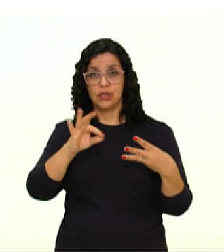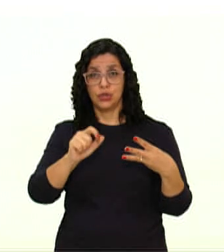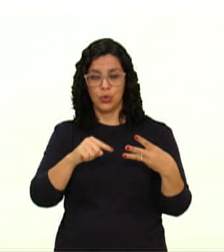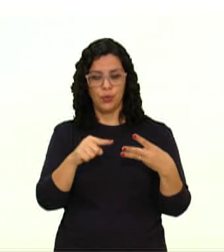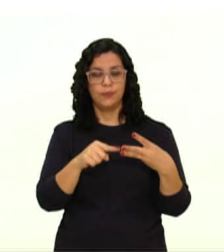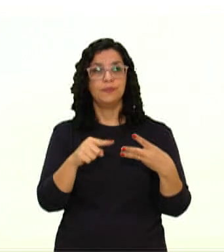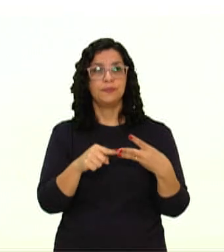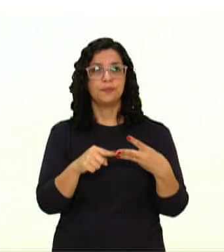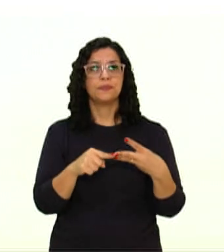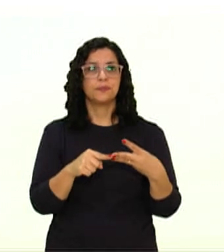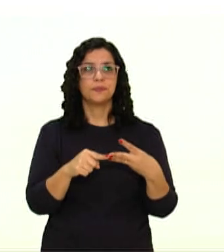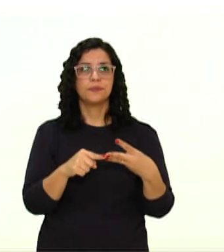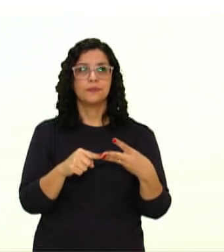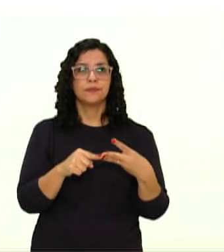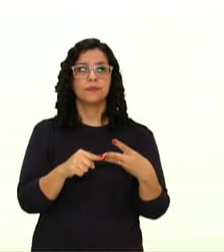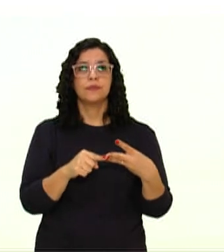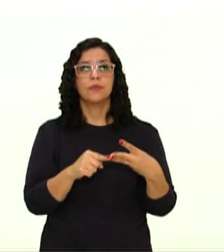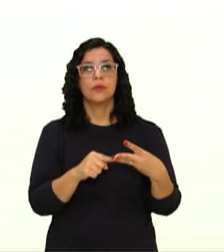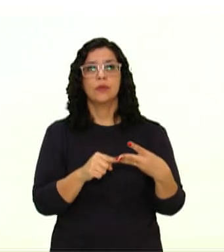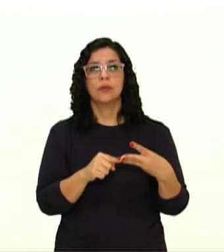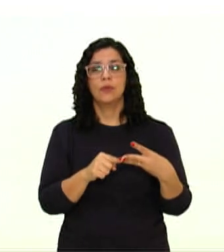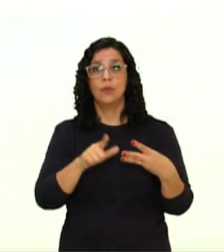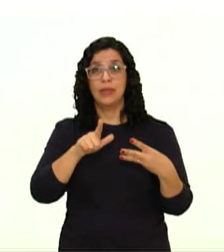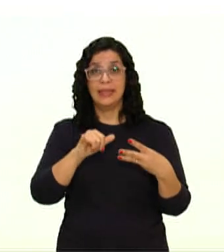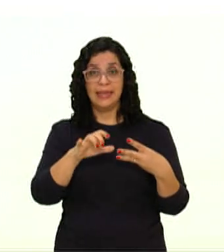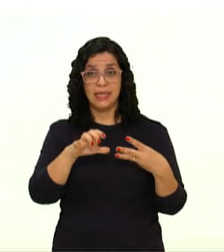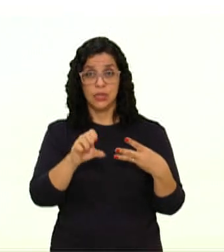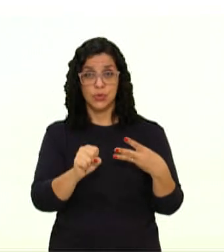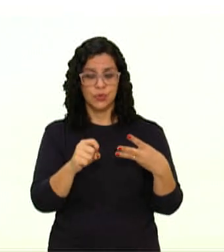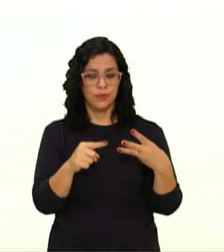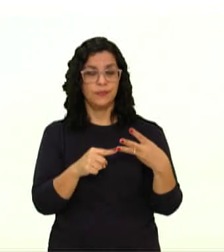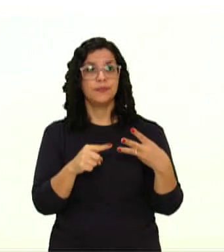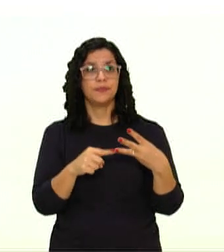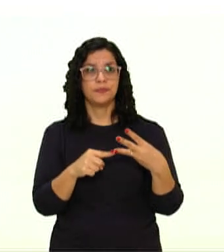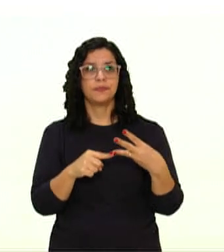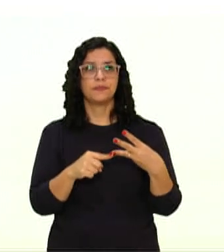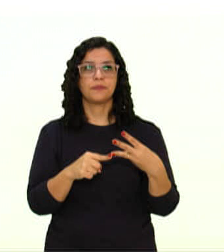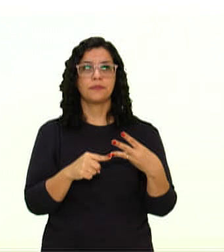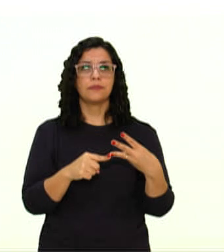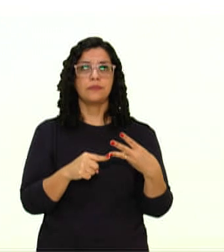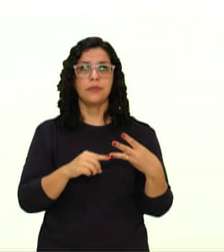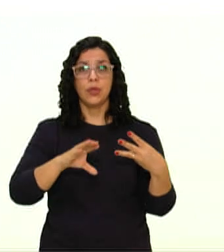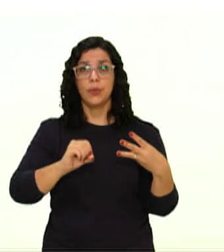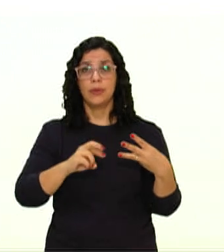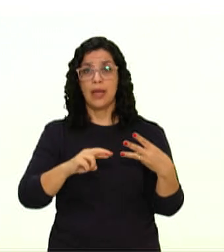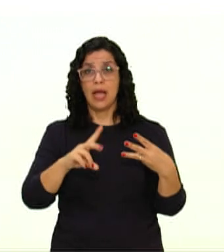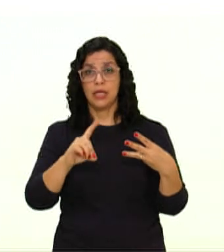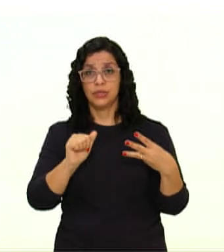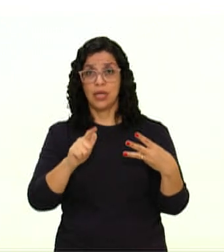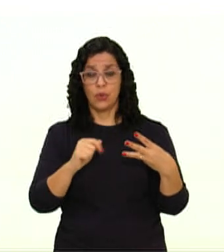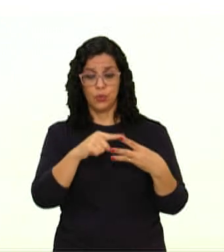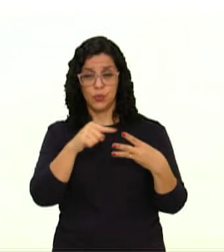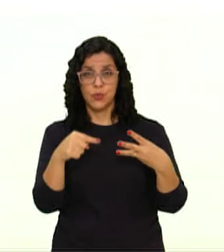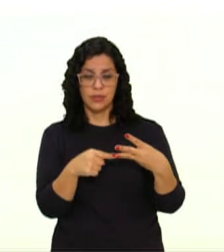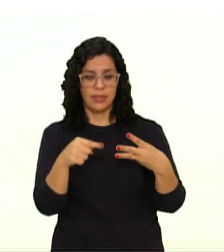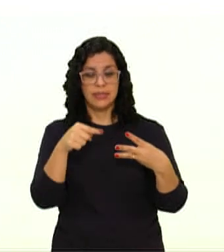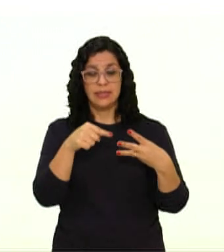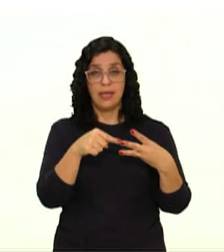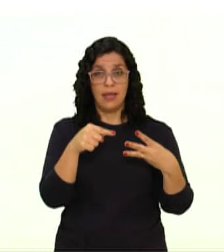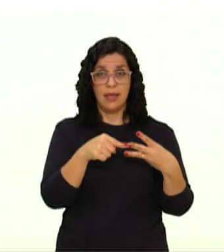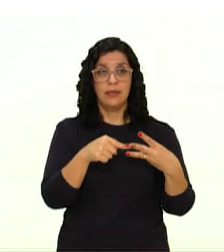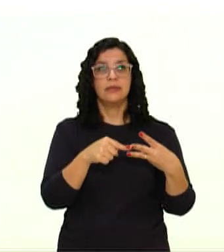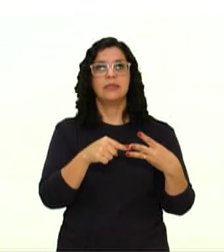estriado esquelético, tá? O tecido muscular não estriado, que muitas vezes a gente vai chamar de tecido